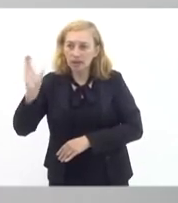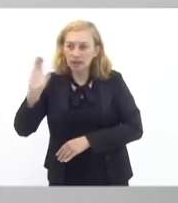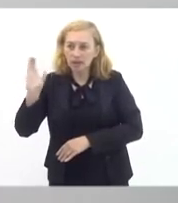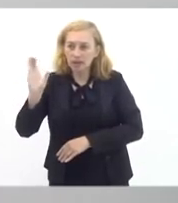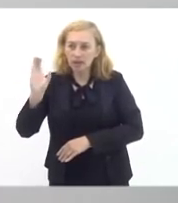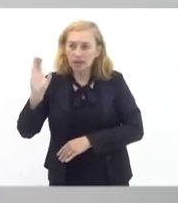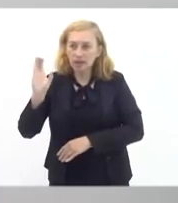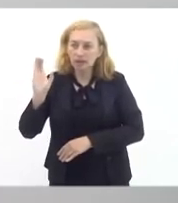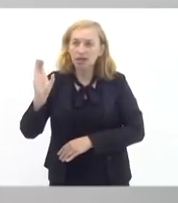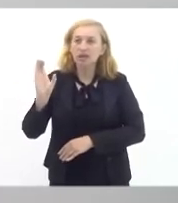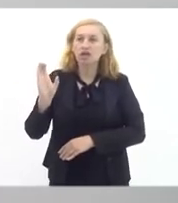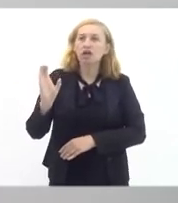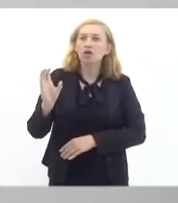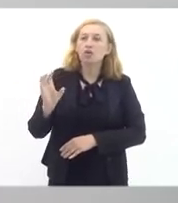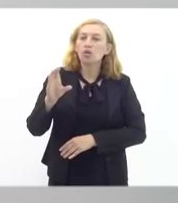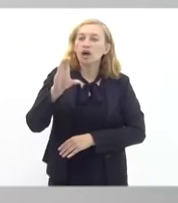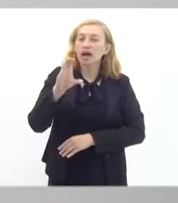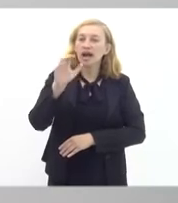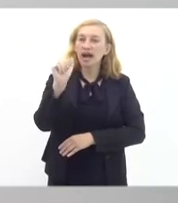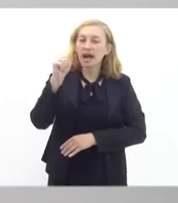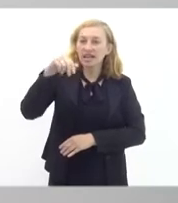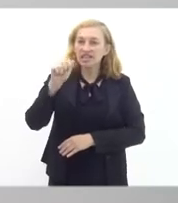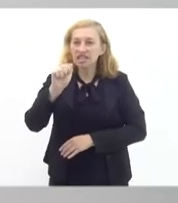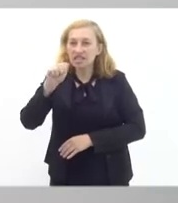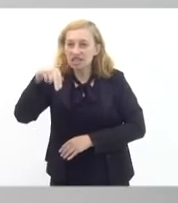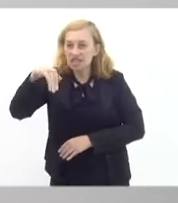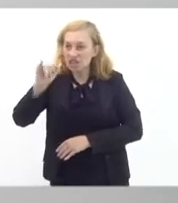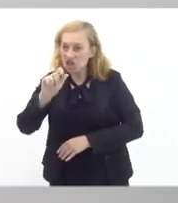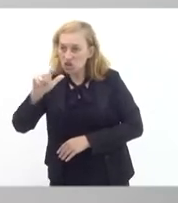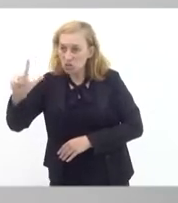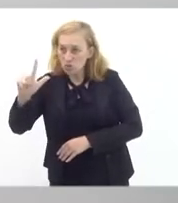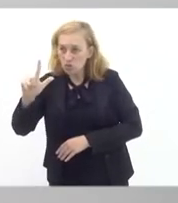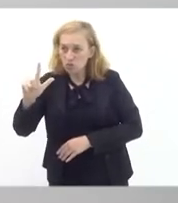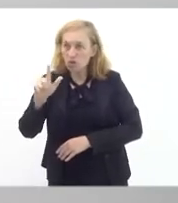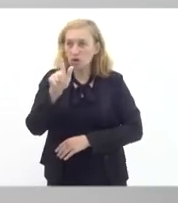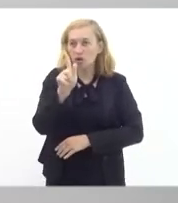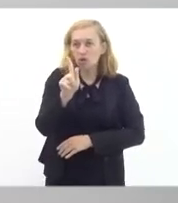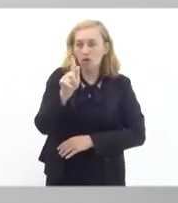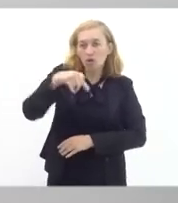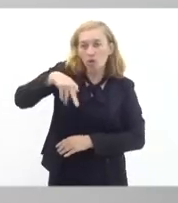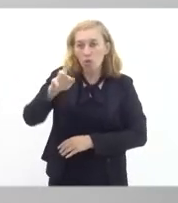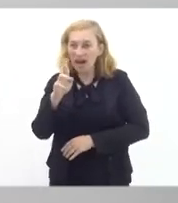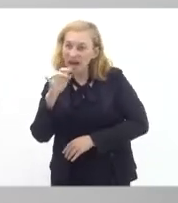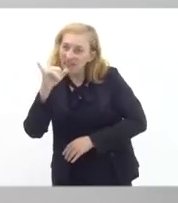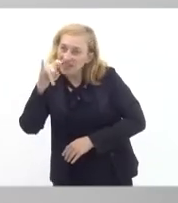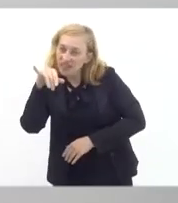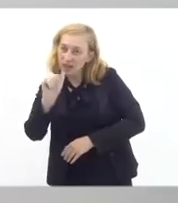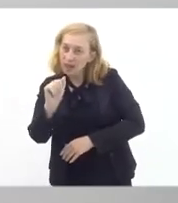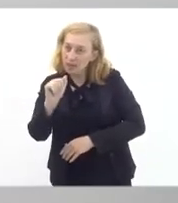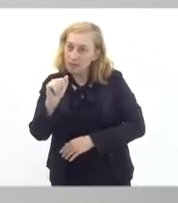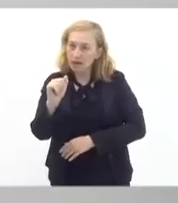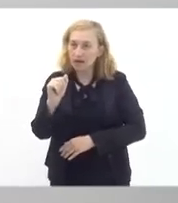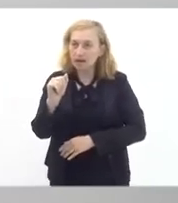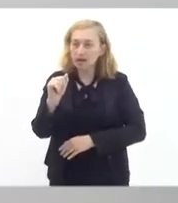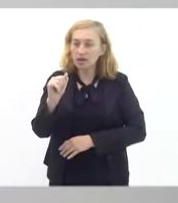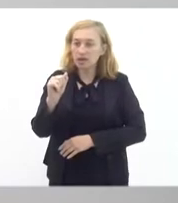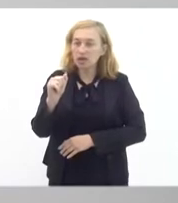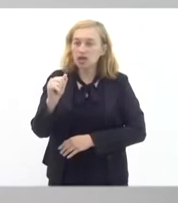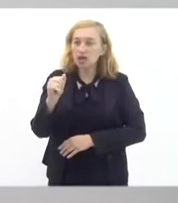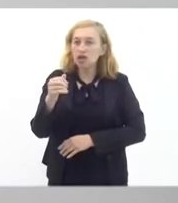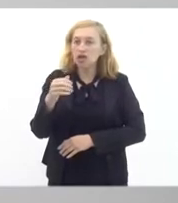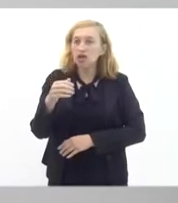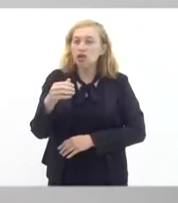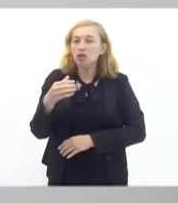de Vargem Grande, ele chegou já com 2 charpês, com a Mise, bicheira